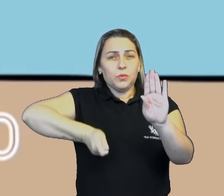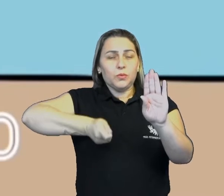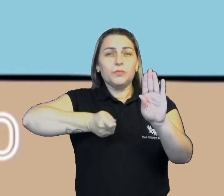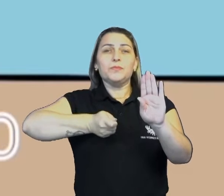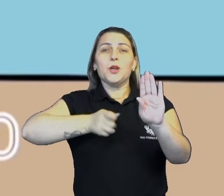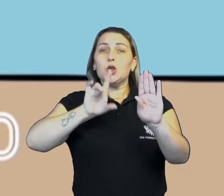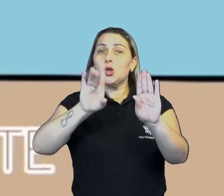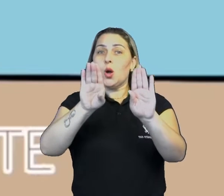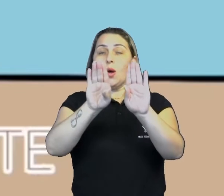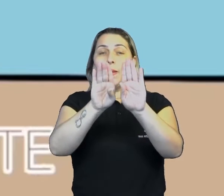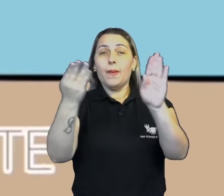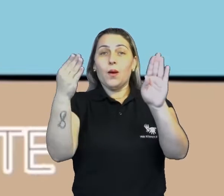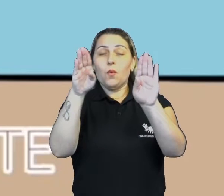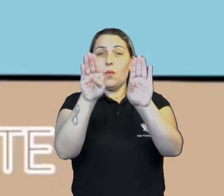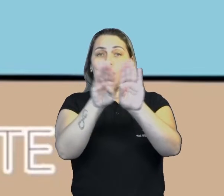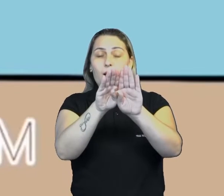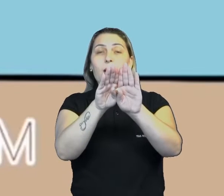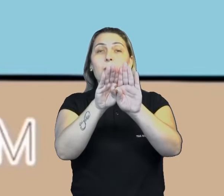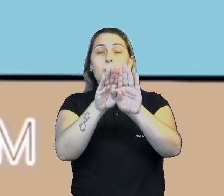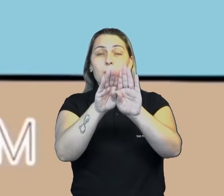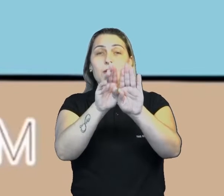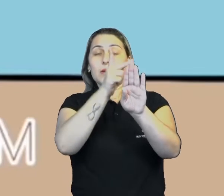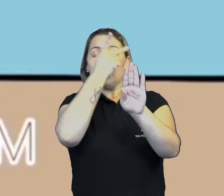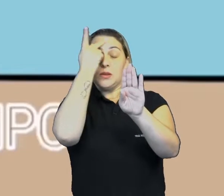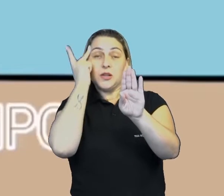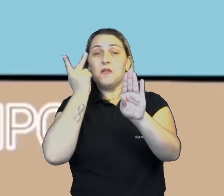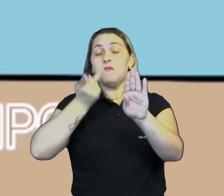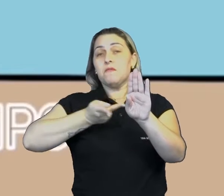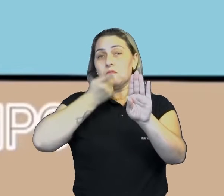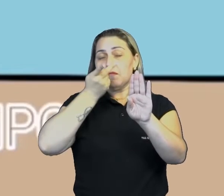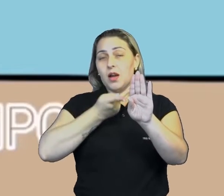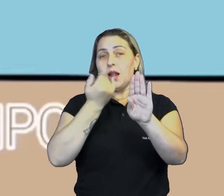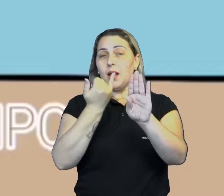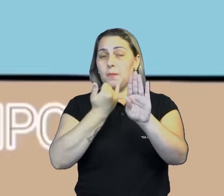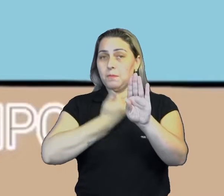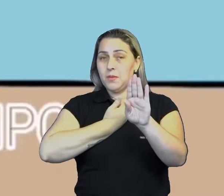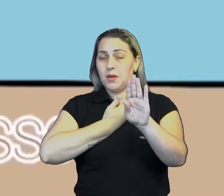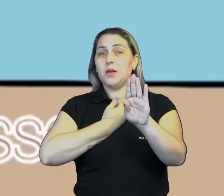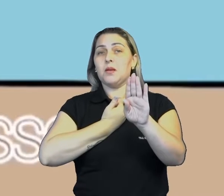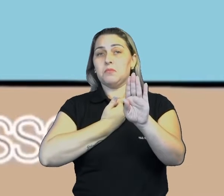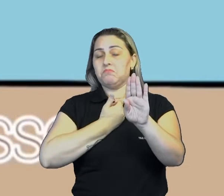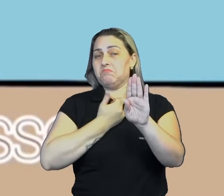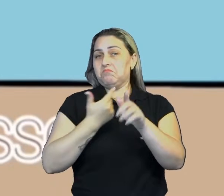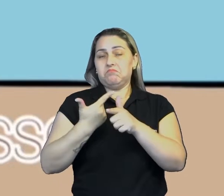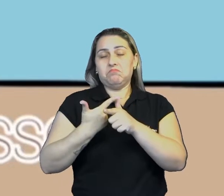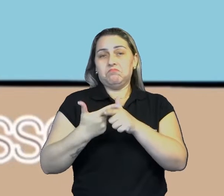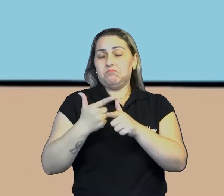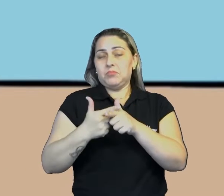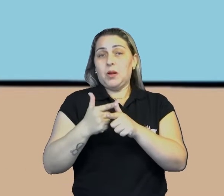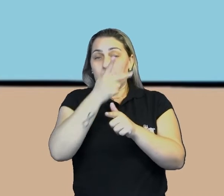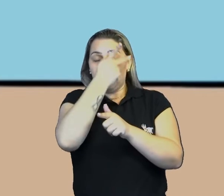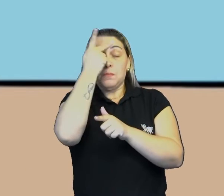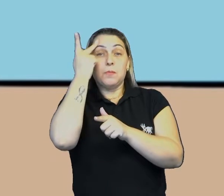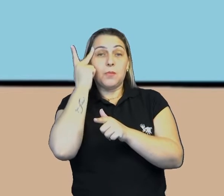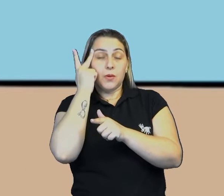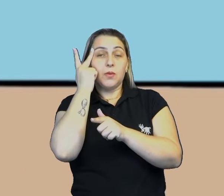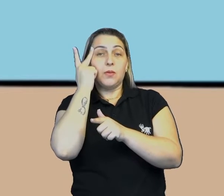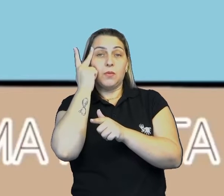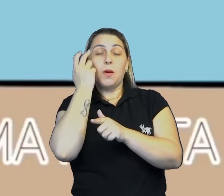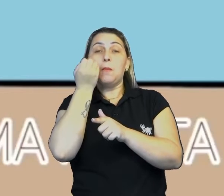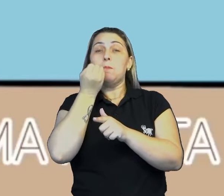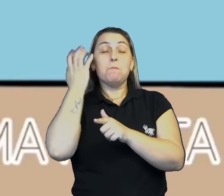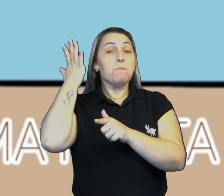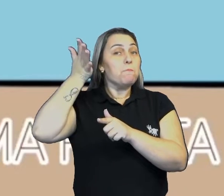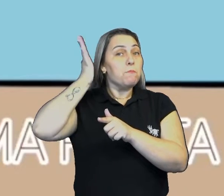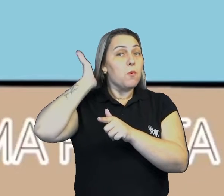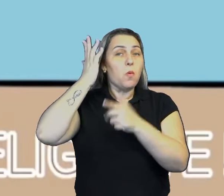Só não abro para essa gente que diz a mim bem me importa, que se uma pessoa é burra